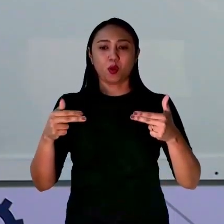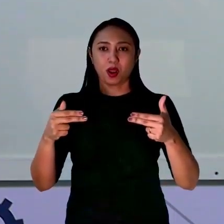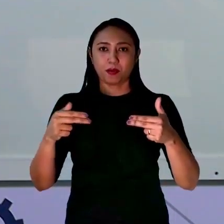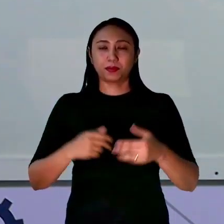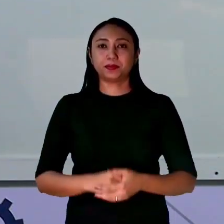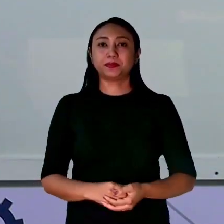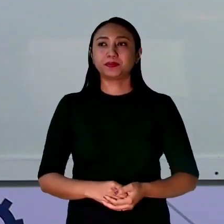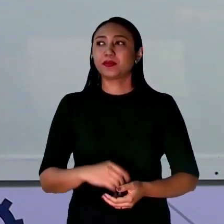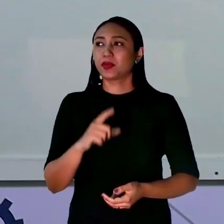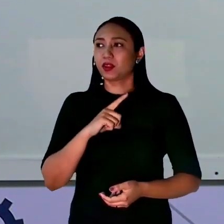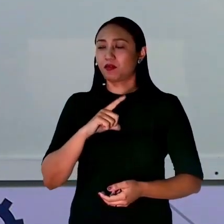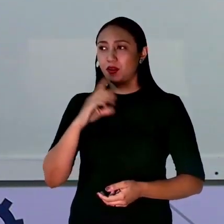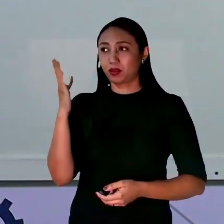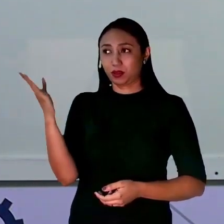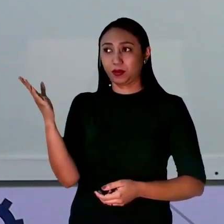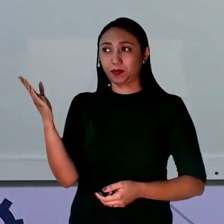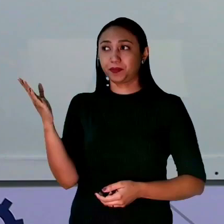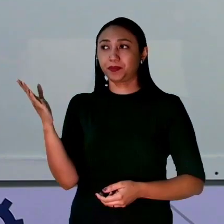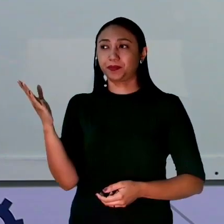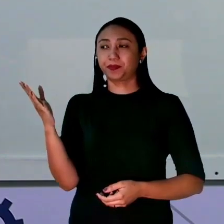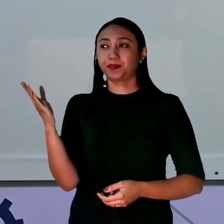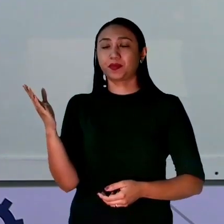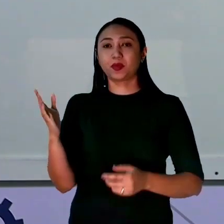a força magnética ela é